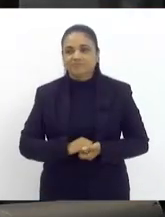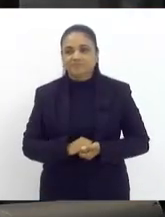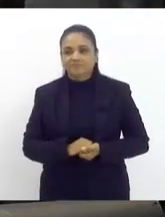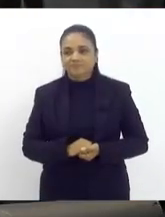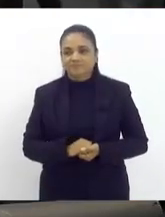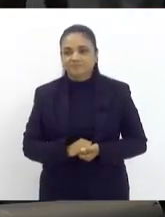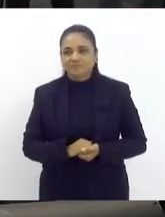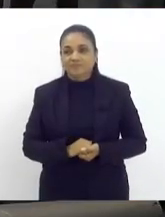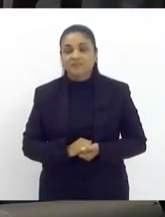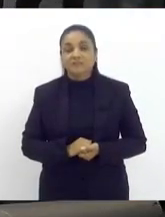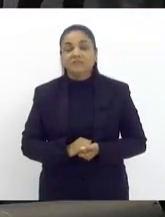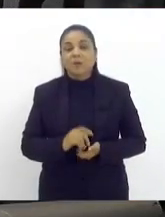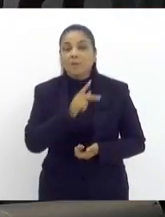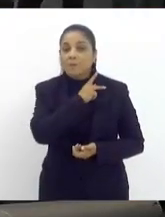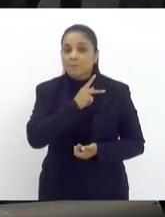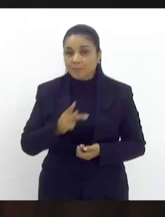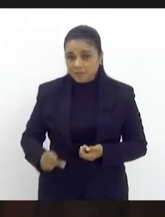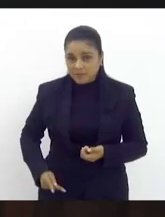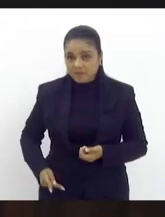presidente. Senhora presidente.